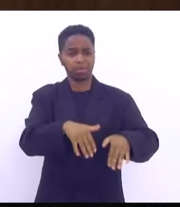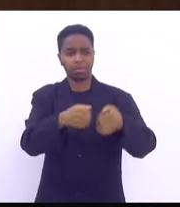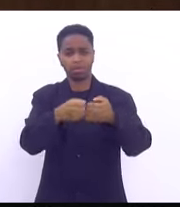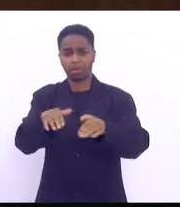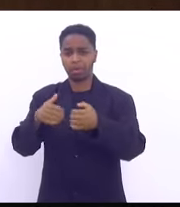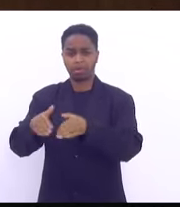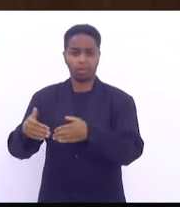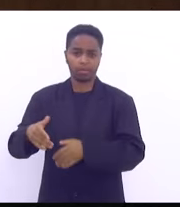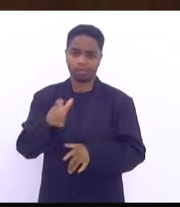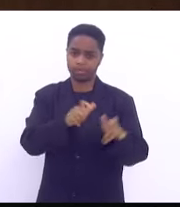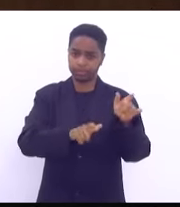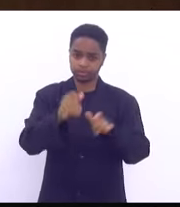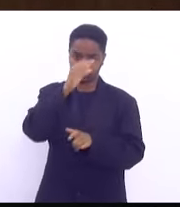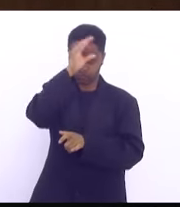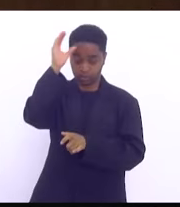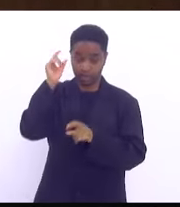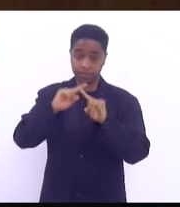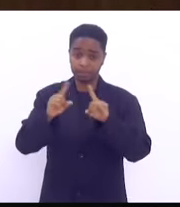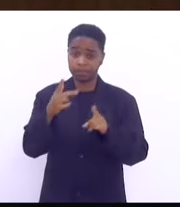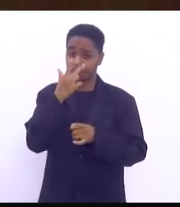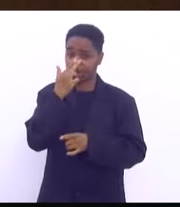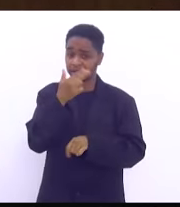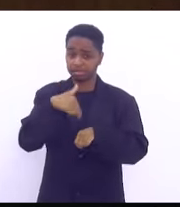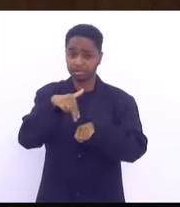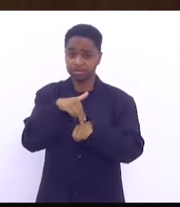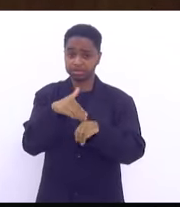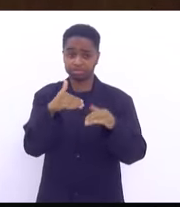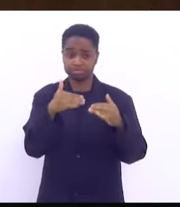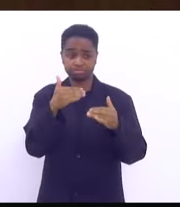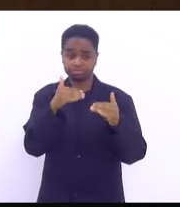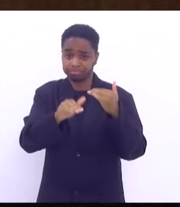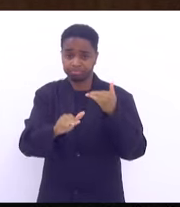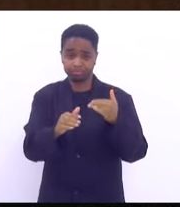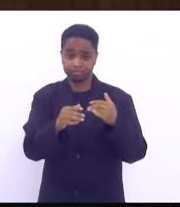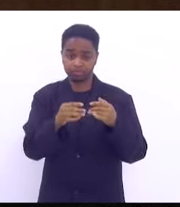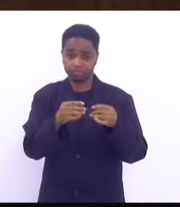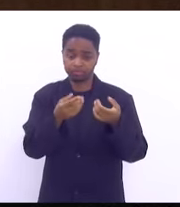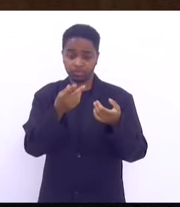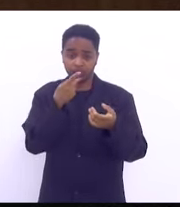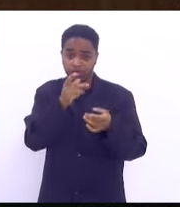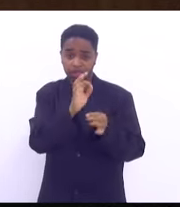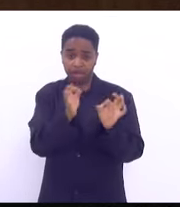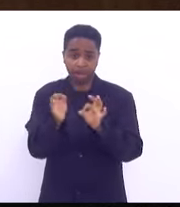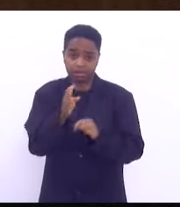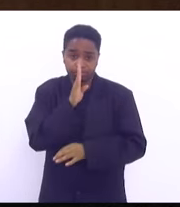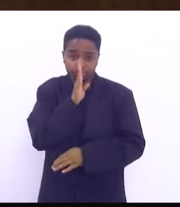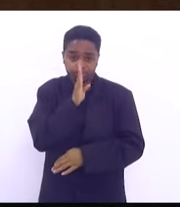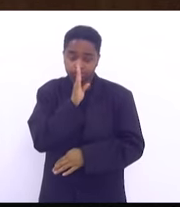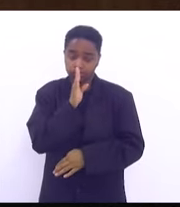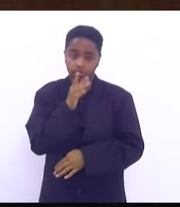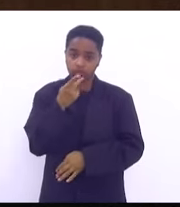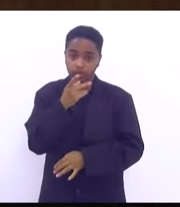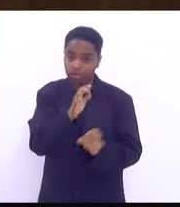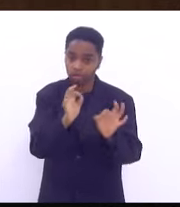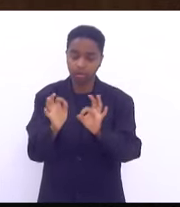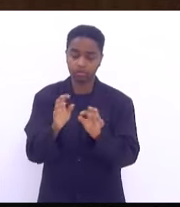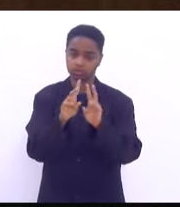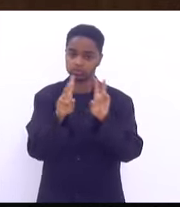semana, e parece que a União não tem nada a ver com isso, porque nem se pronunciam a esse respeito,